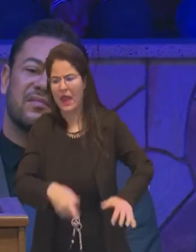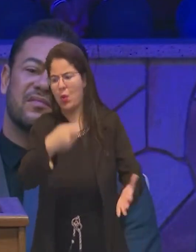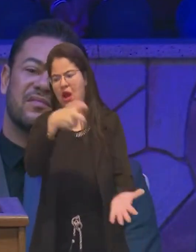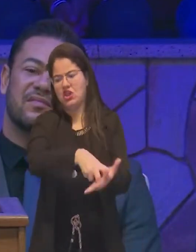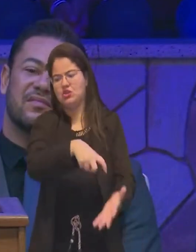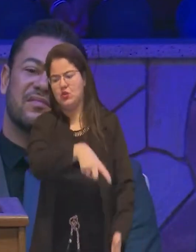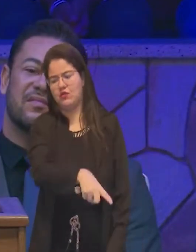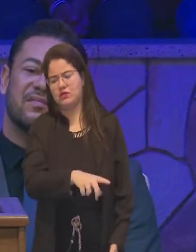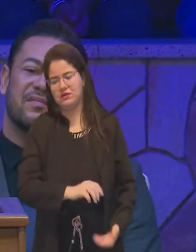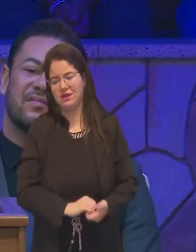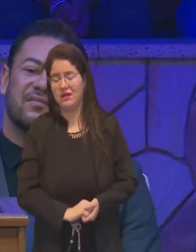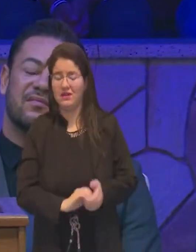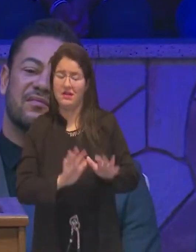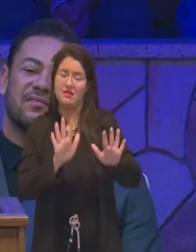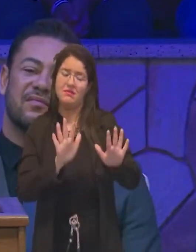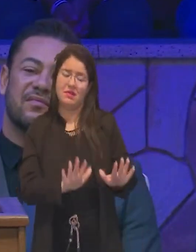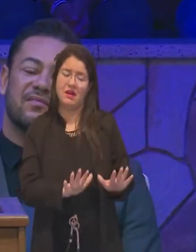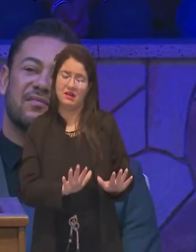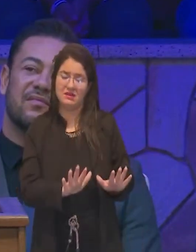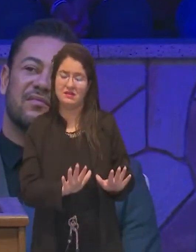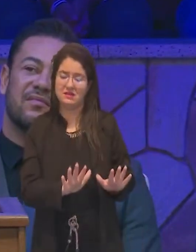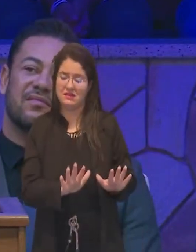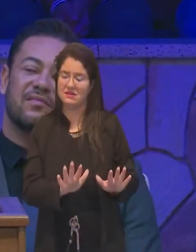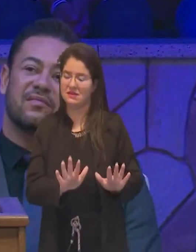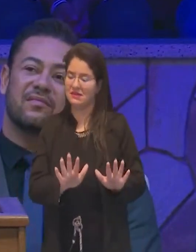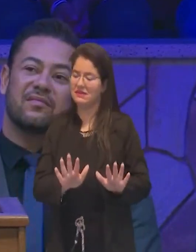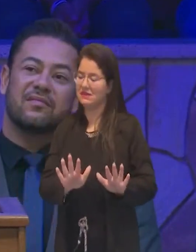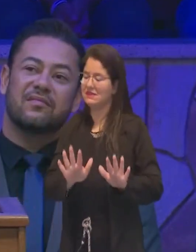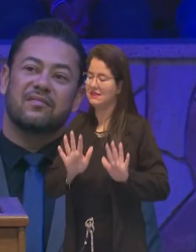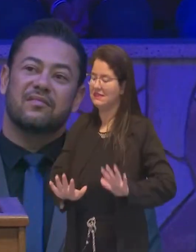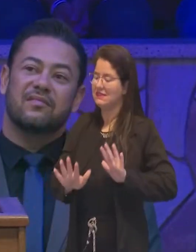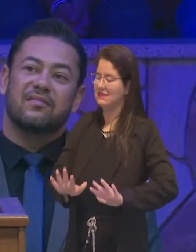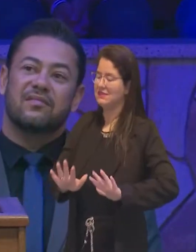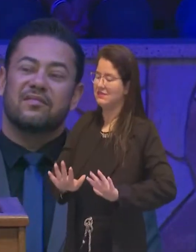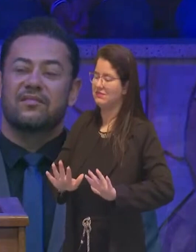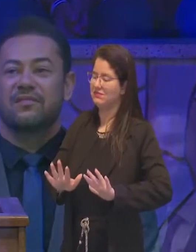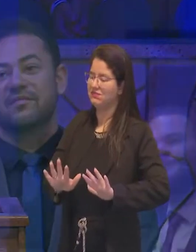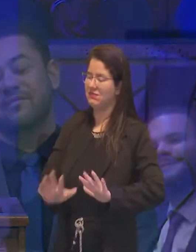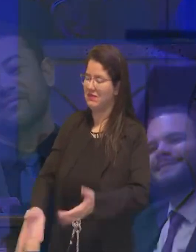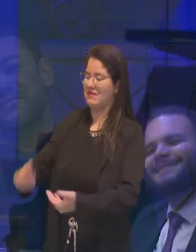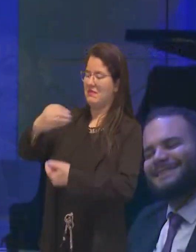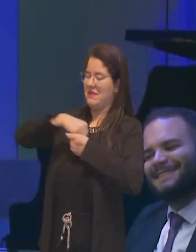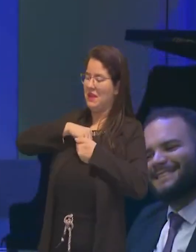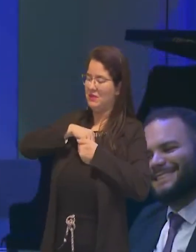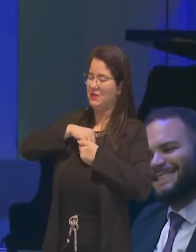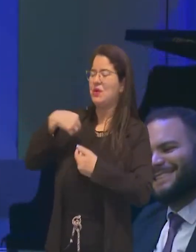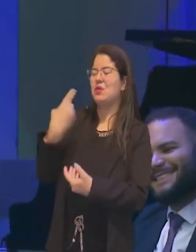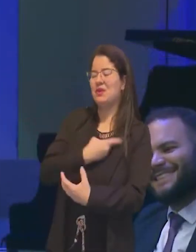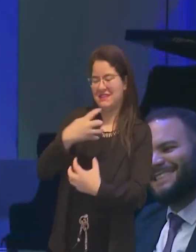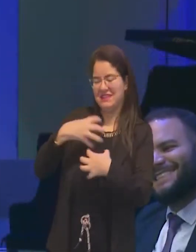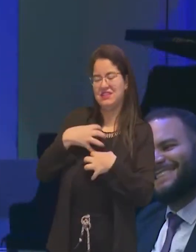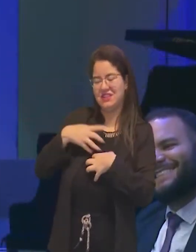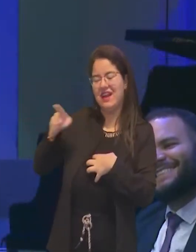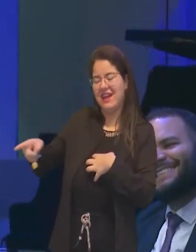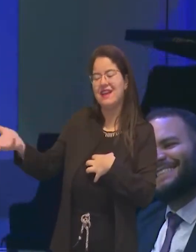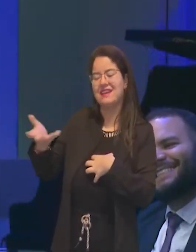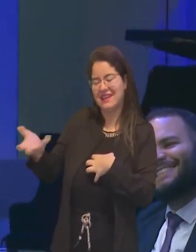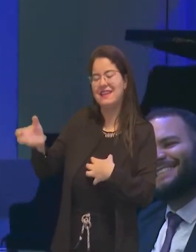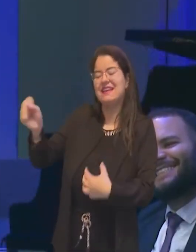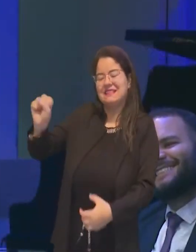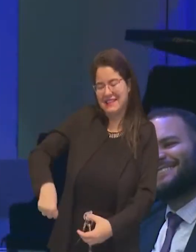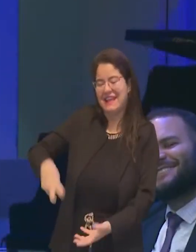castigar. Mas por algum motivo lá no fundo a gente sentia que talvez eles quisessem sim. Não